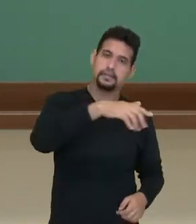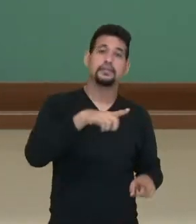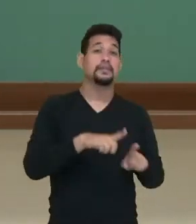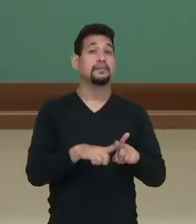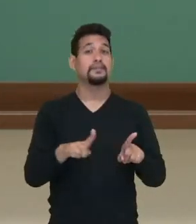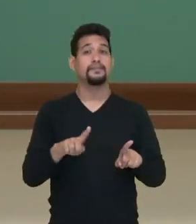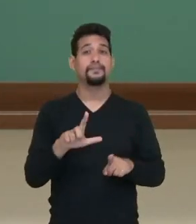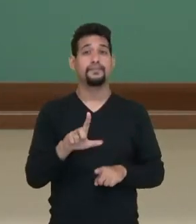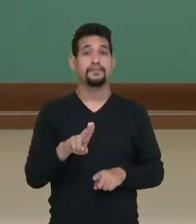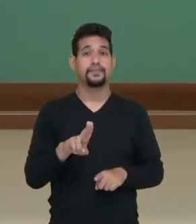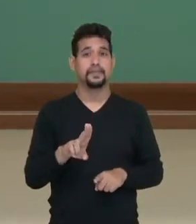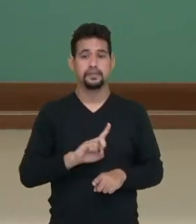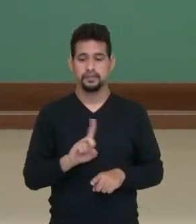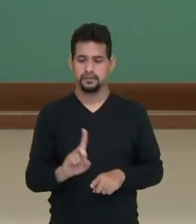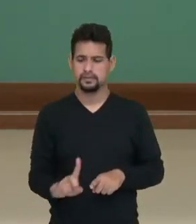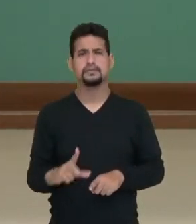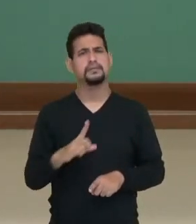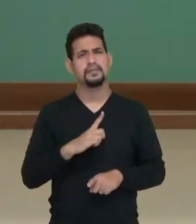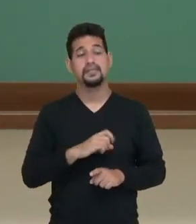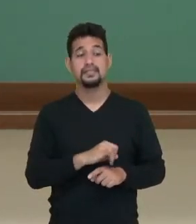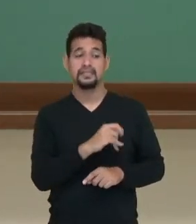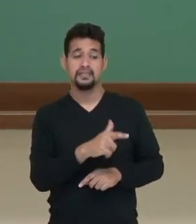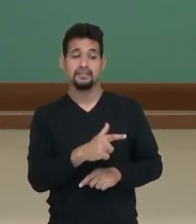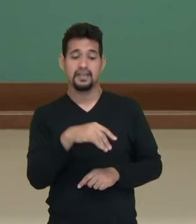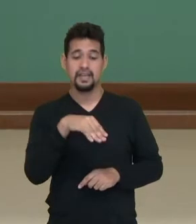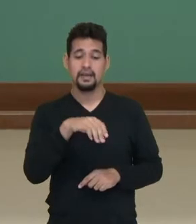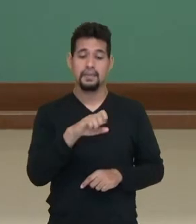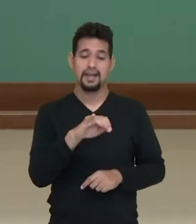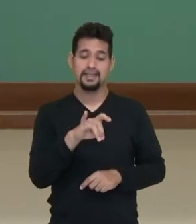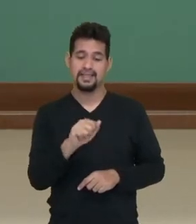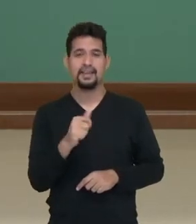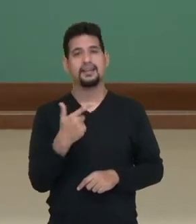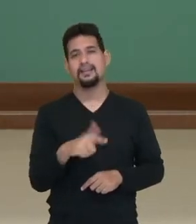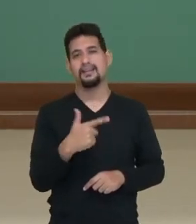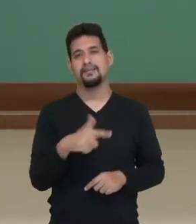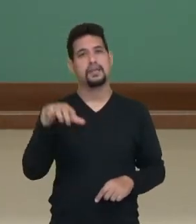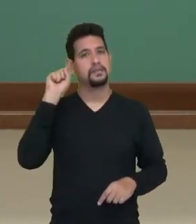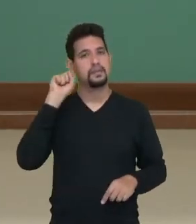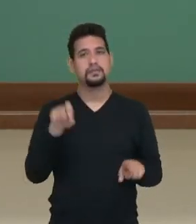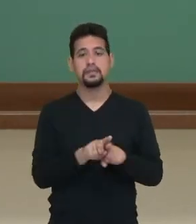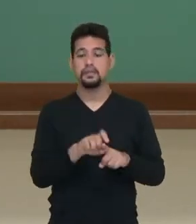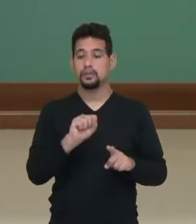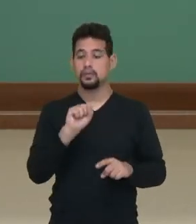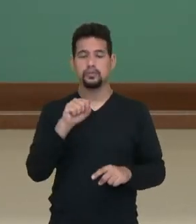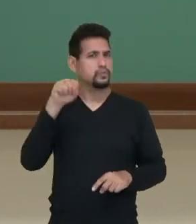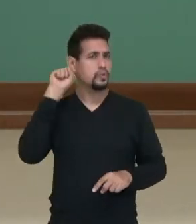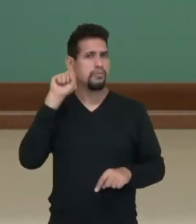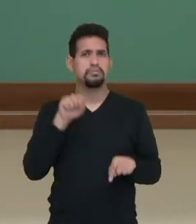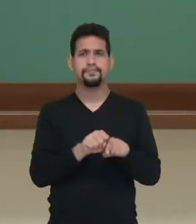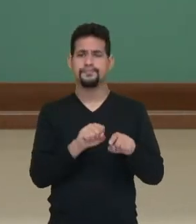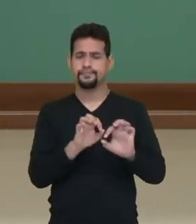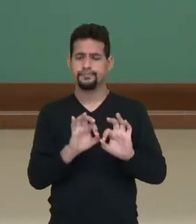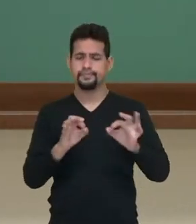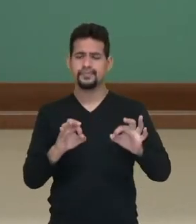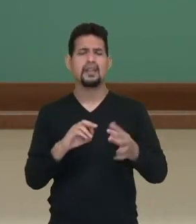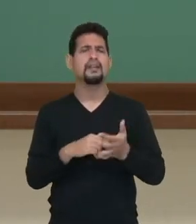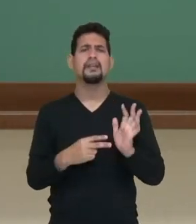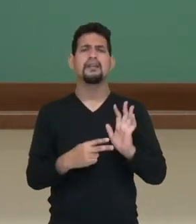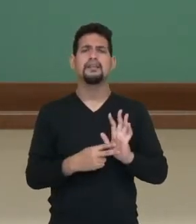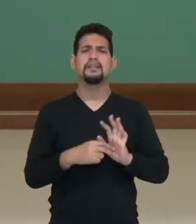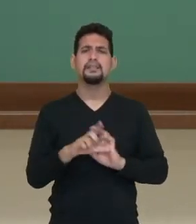de matéria para se propagar. Se não tiver matéria, não tem som. E ainda que o som é uma onda longitudinal. O que é uma